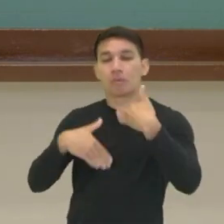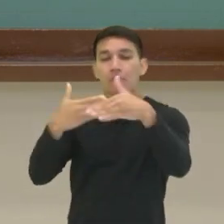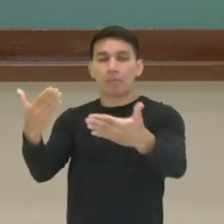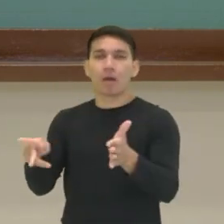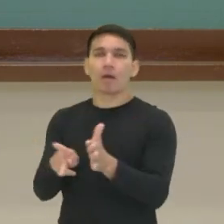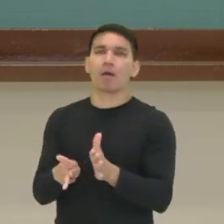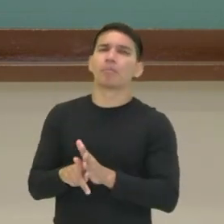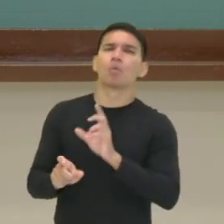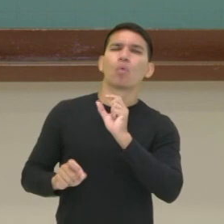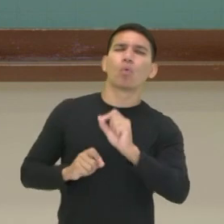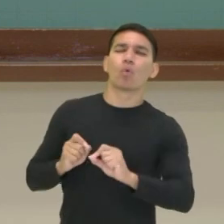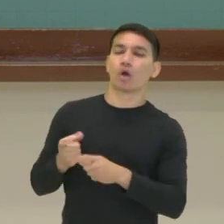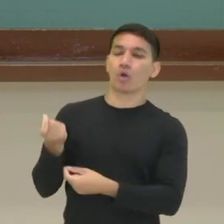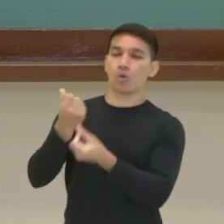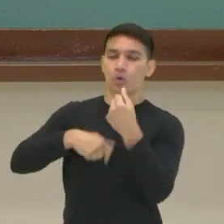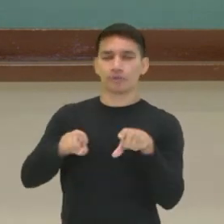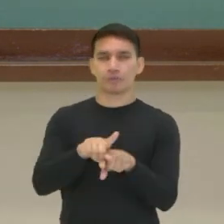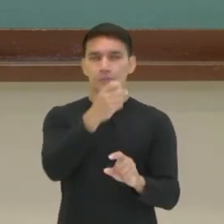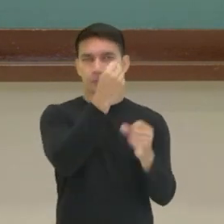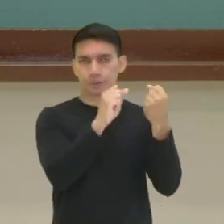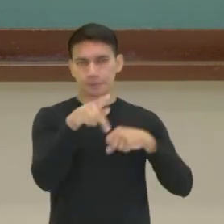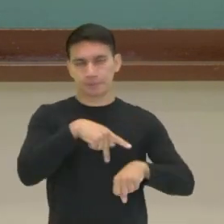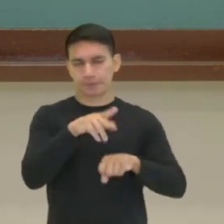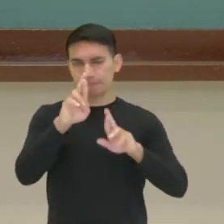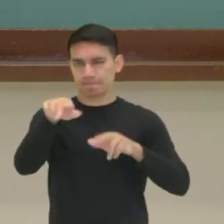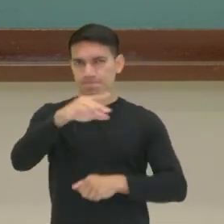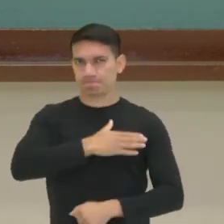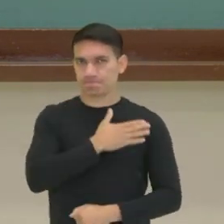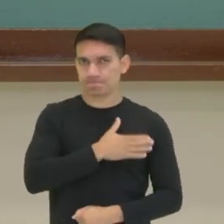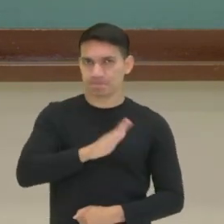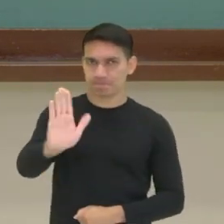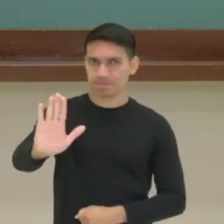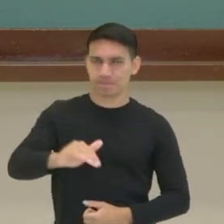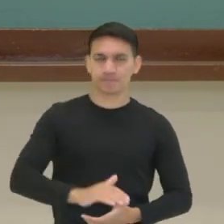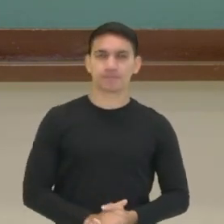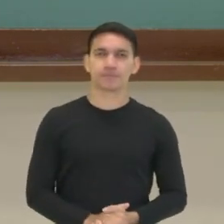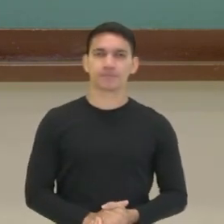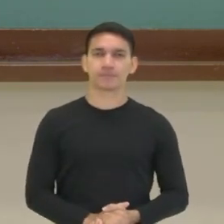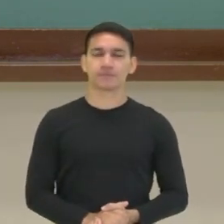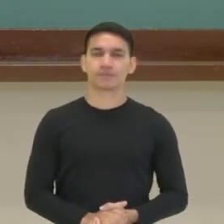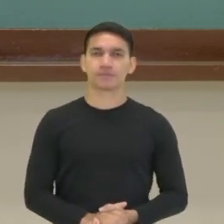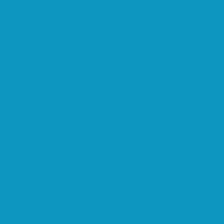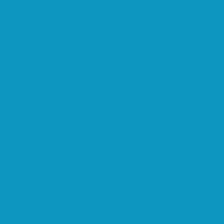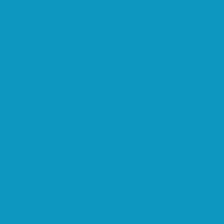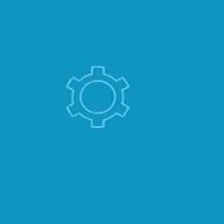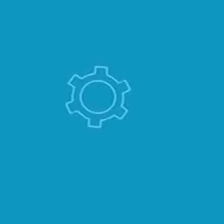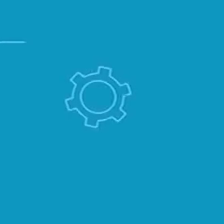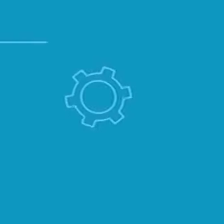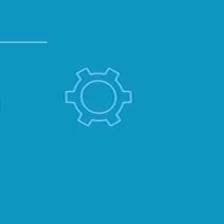da economia e da indústria do nosso país. Espero que vocês tenham gostado desse vídeo. Até o nosso próximo encontro.